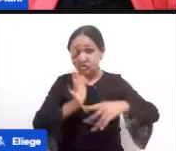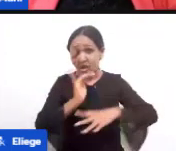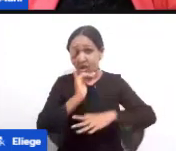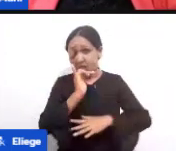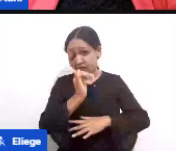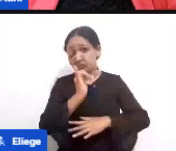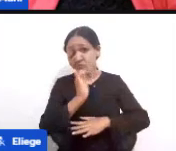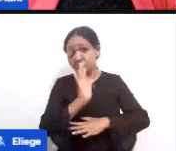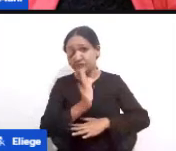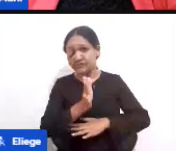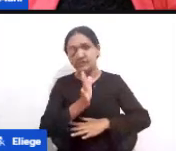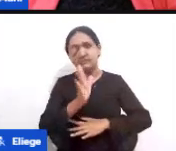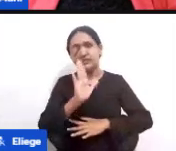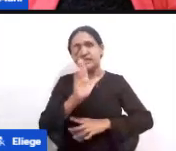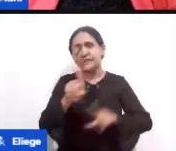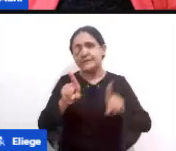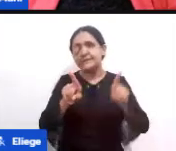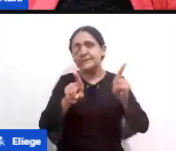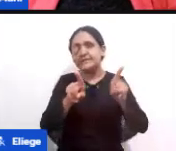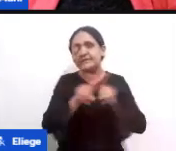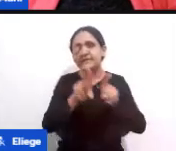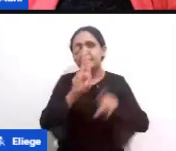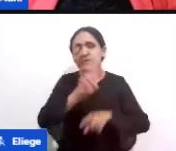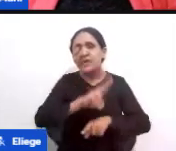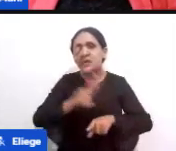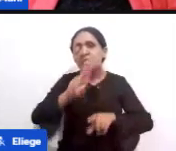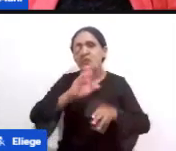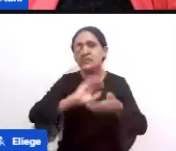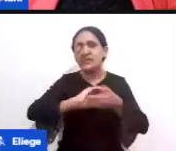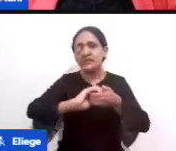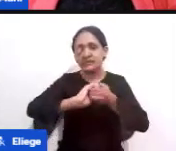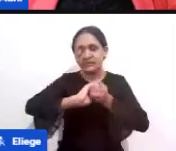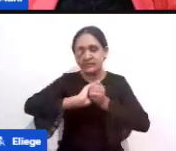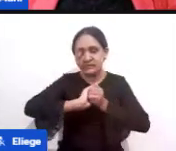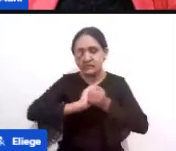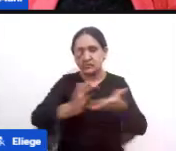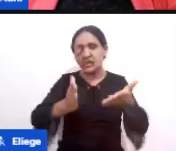que também será usado o dado que nós já